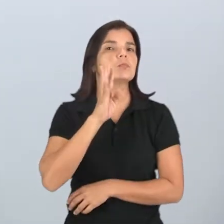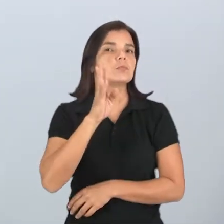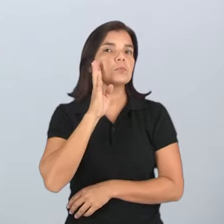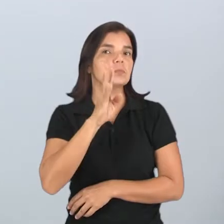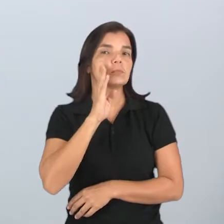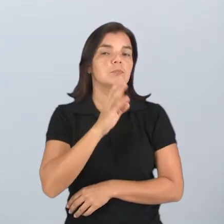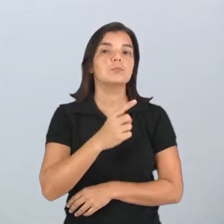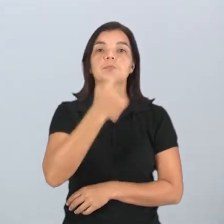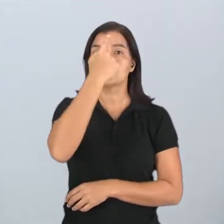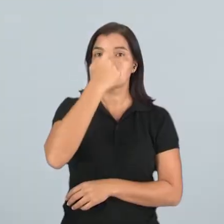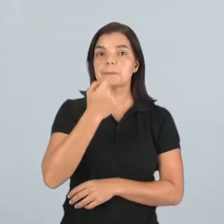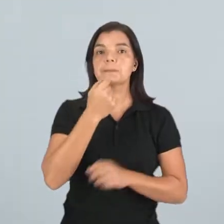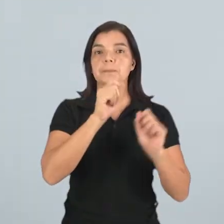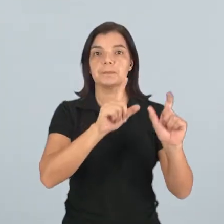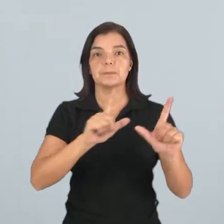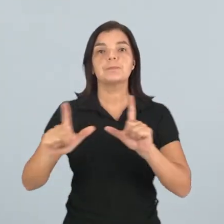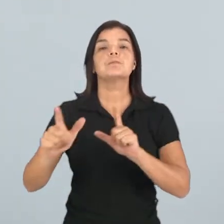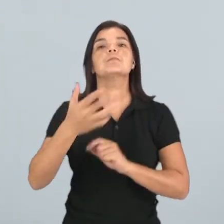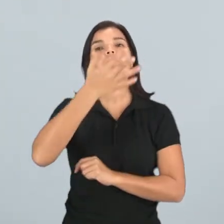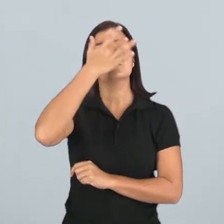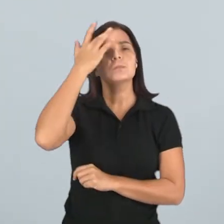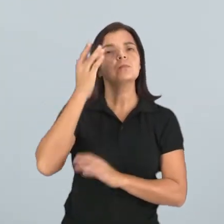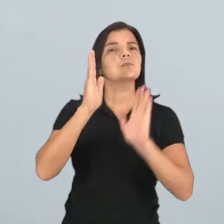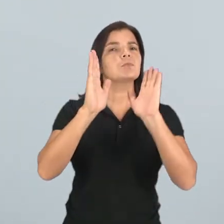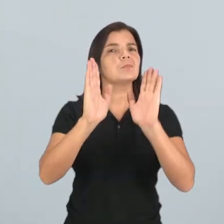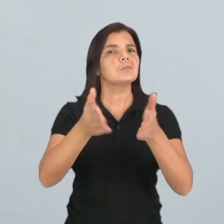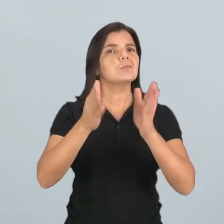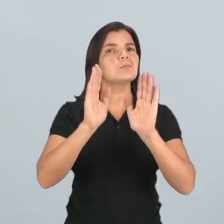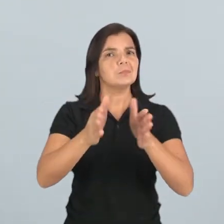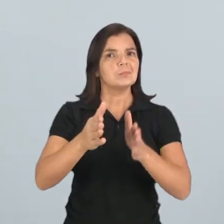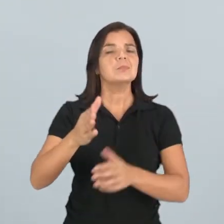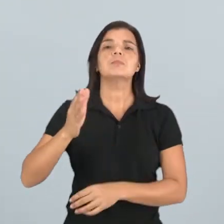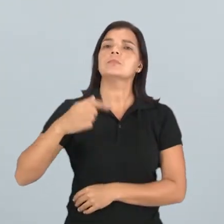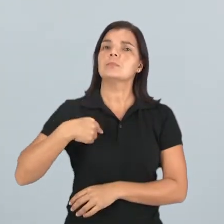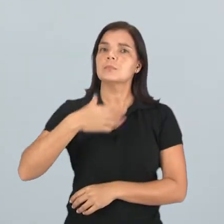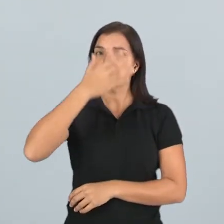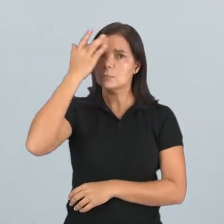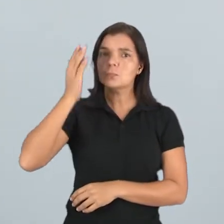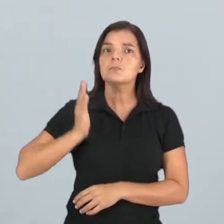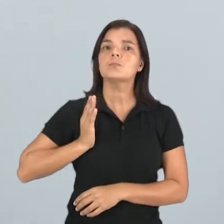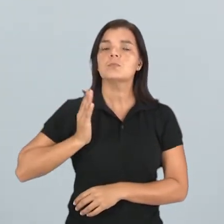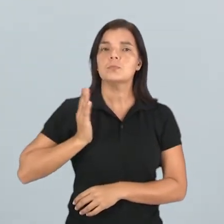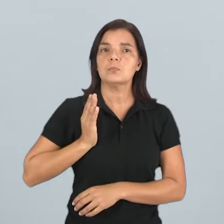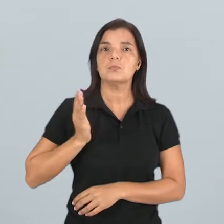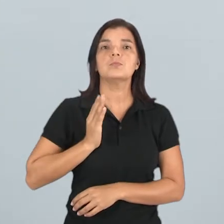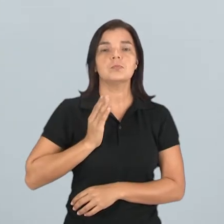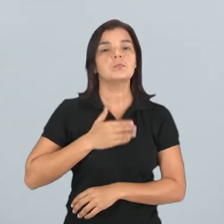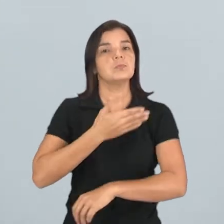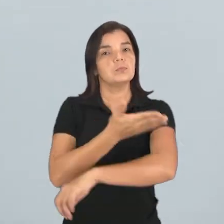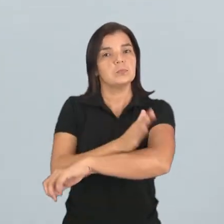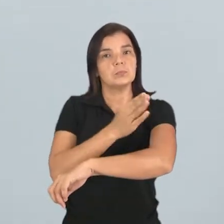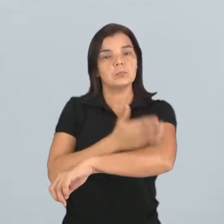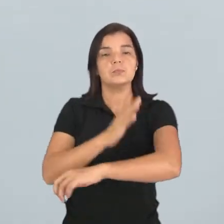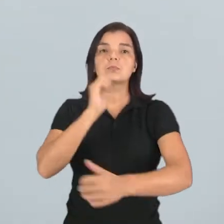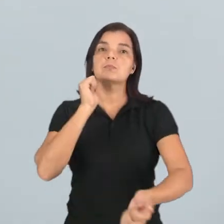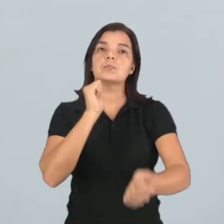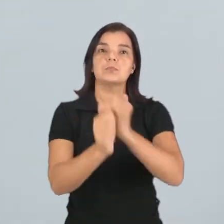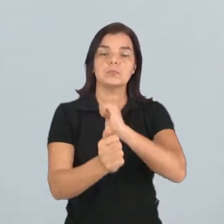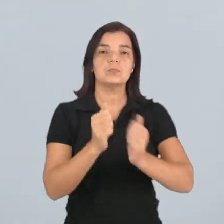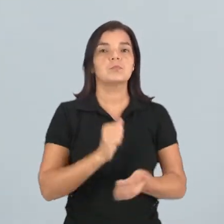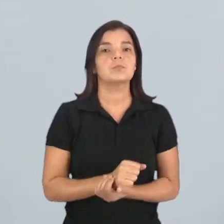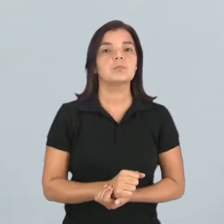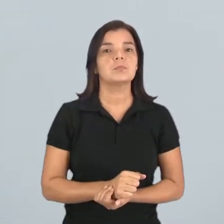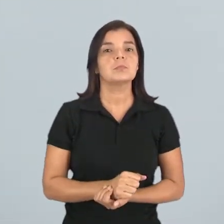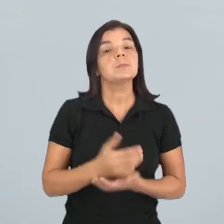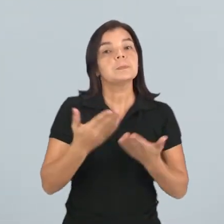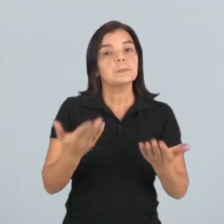na foto do slide, eram pessoas já de classe média alta, né? Pessoas que praticavam esse esporte. E